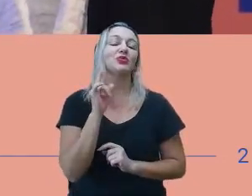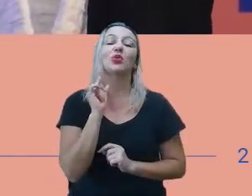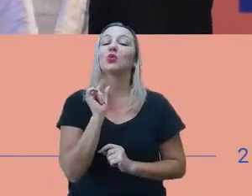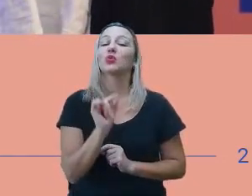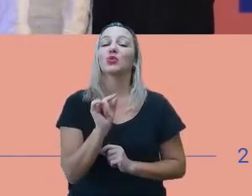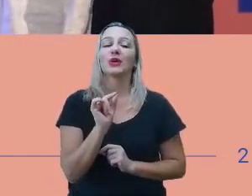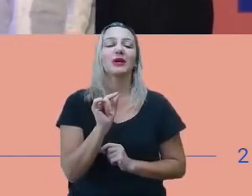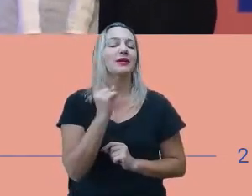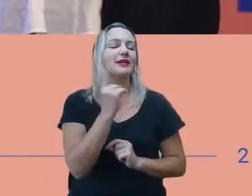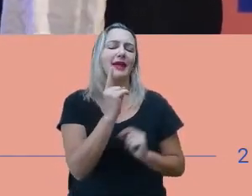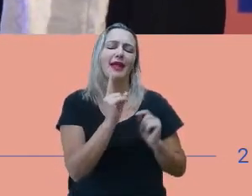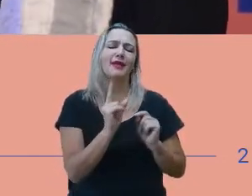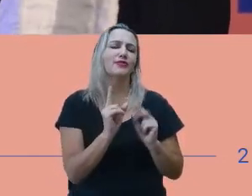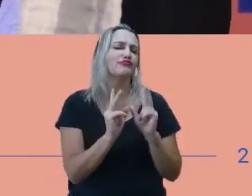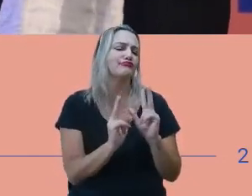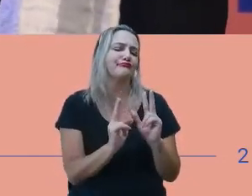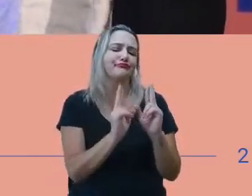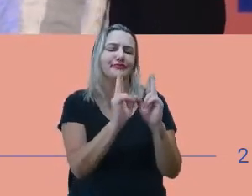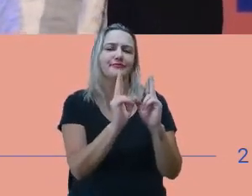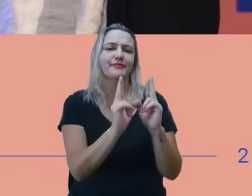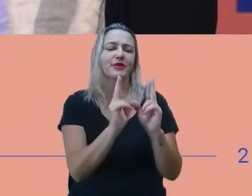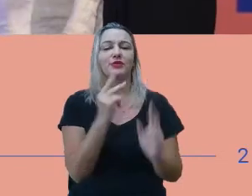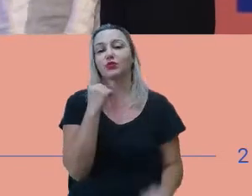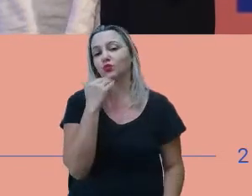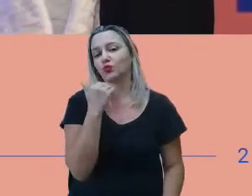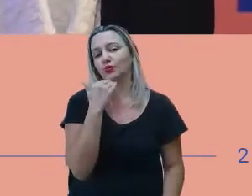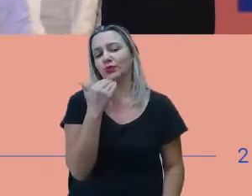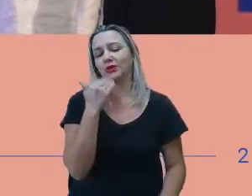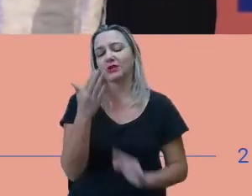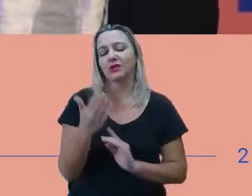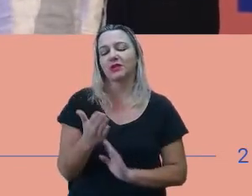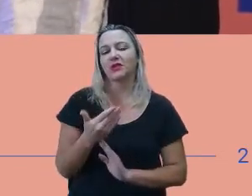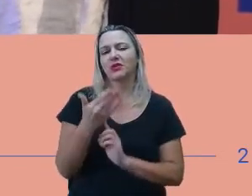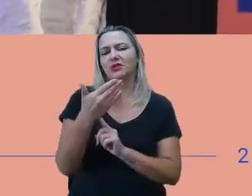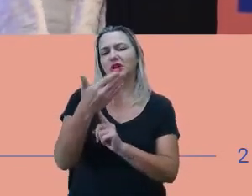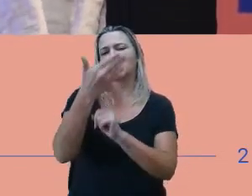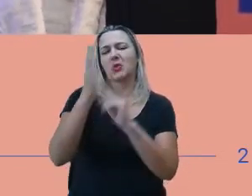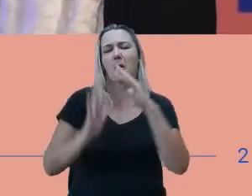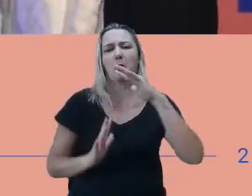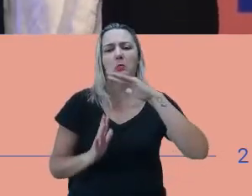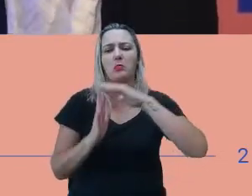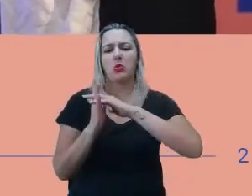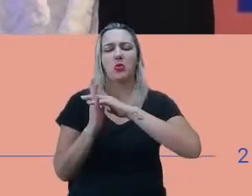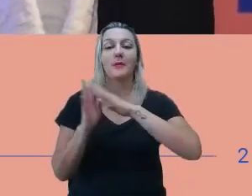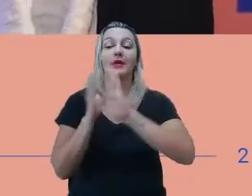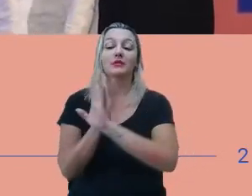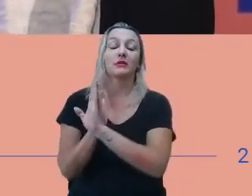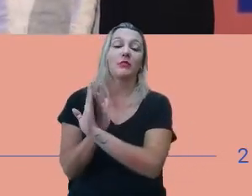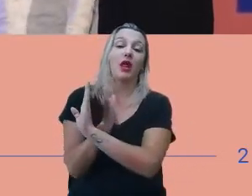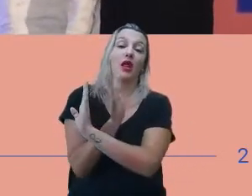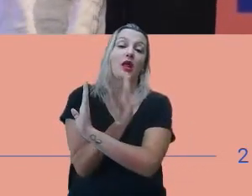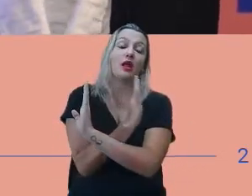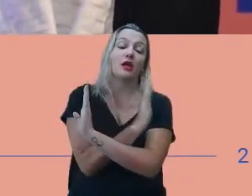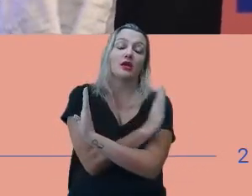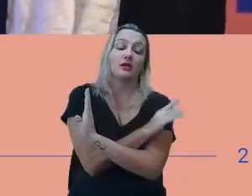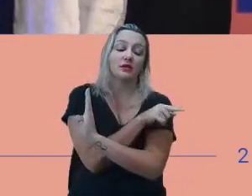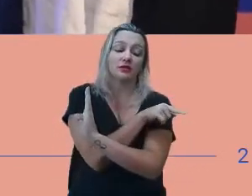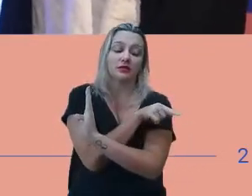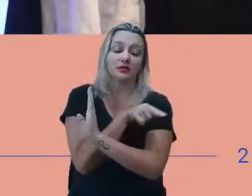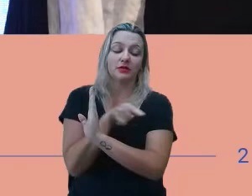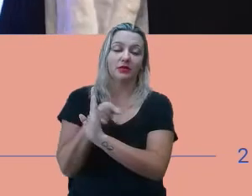equação não adianta eu desenvolver a tecnologia se não tiver todo um sistema é um ecossistema